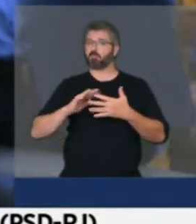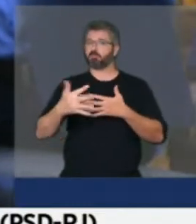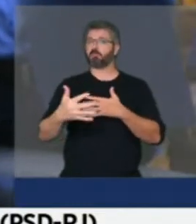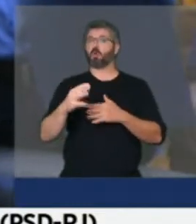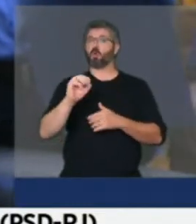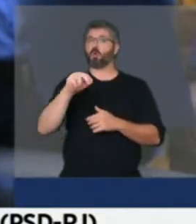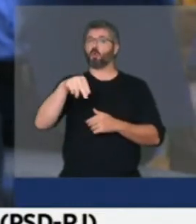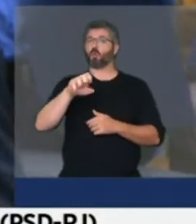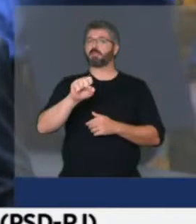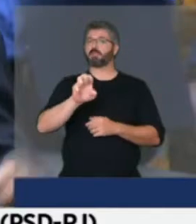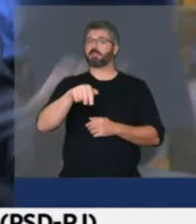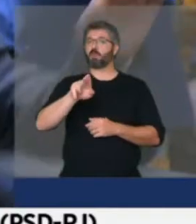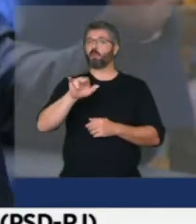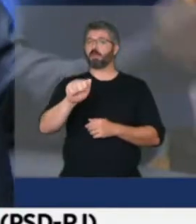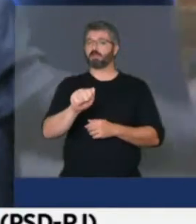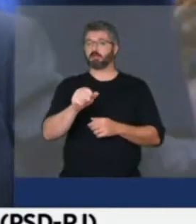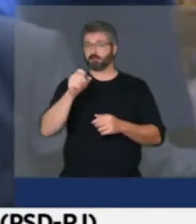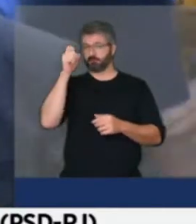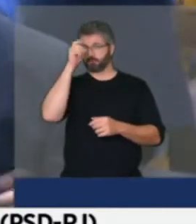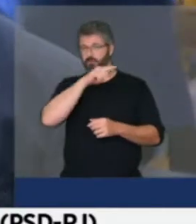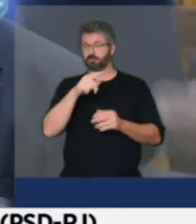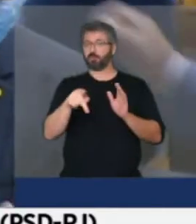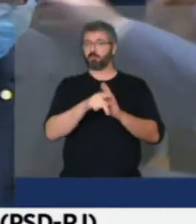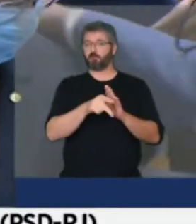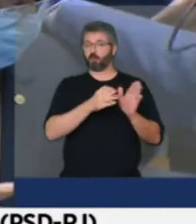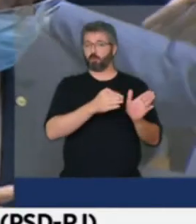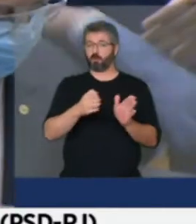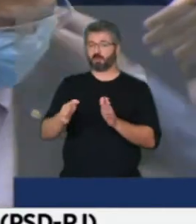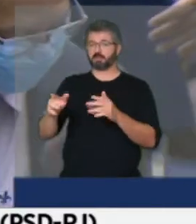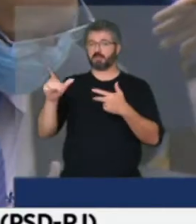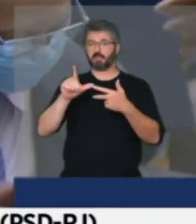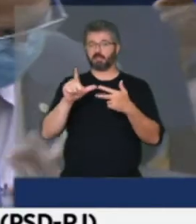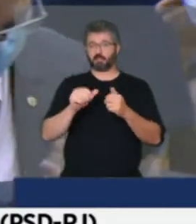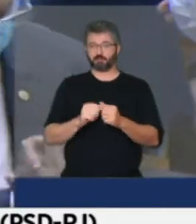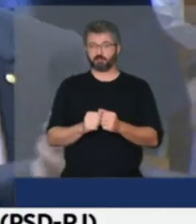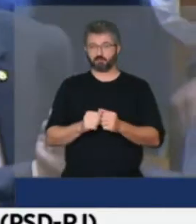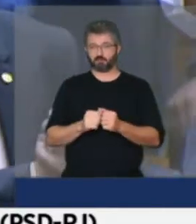severamente graves para o processo legislativo, das quais destaco as seguintes.